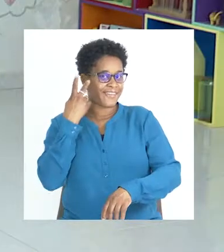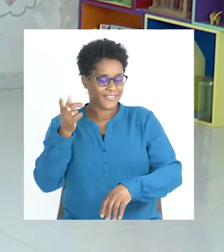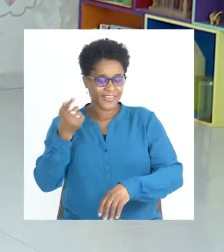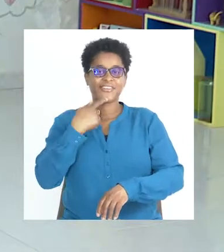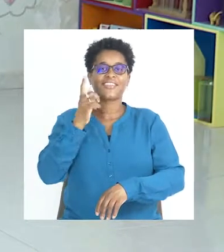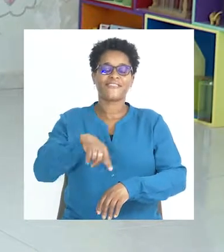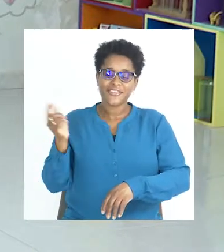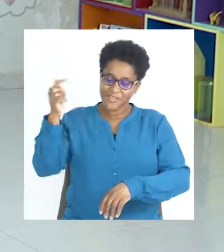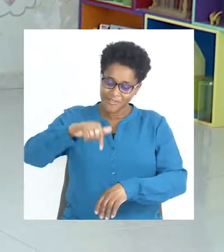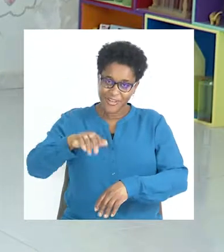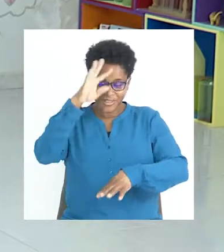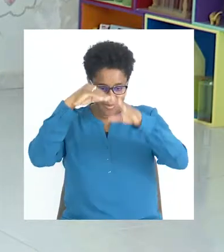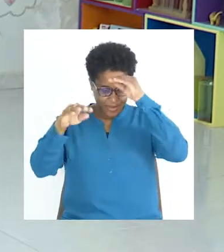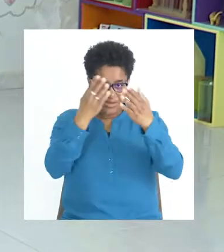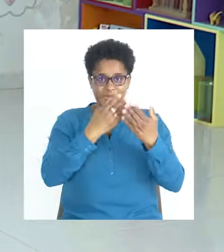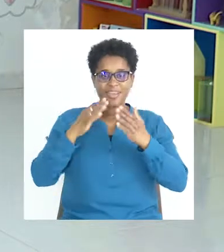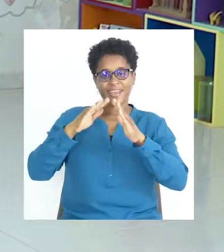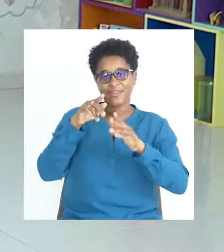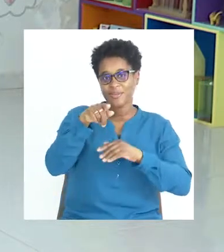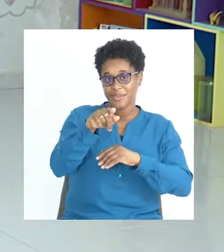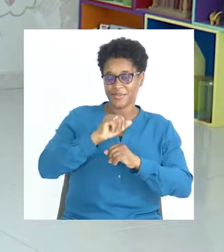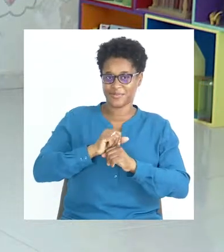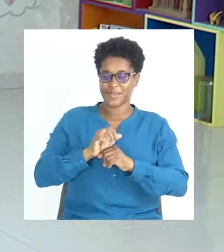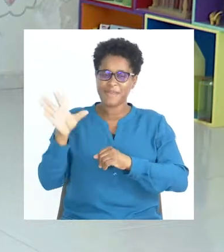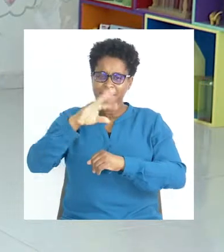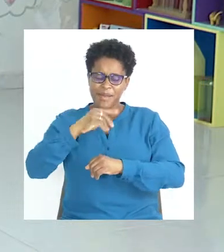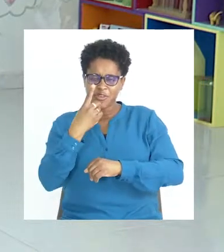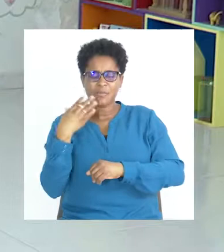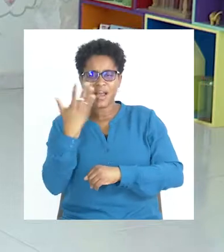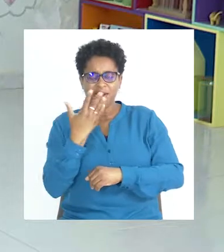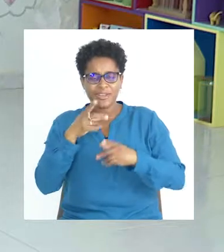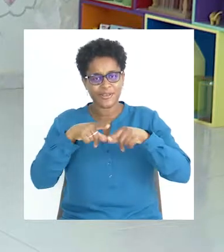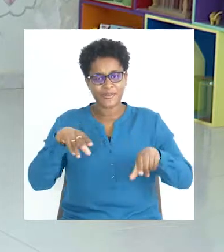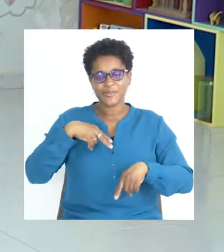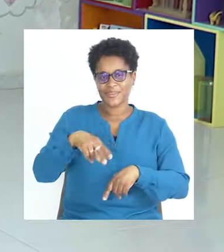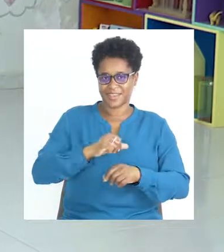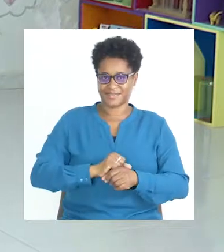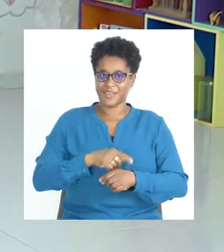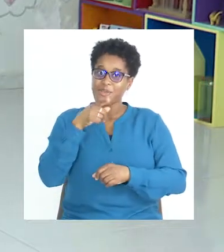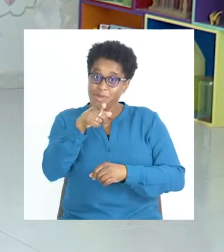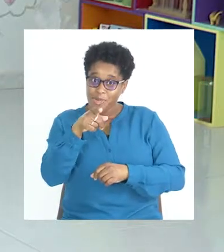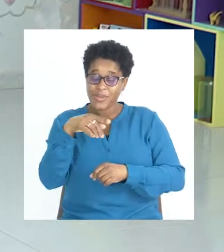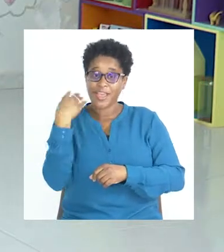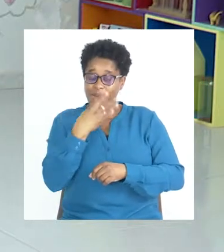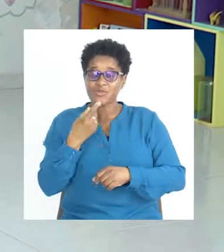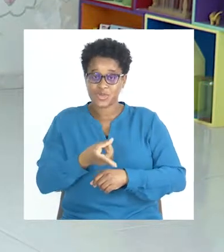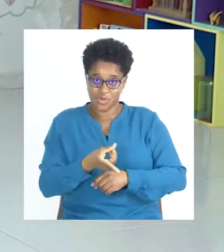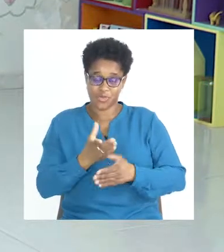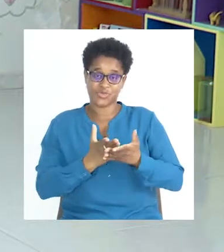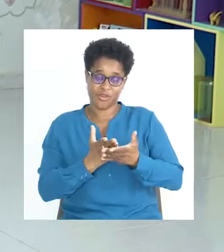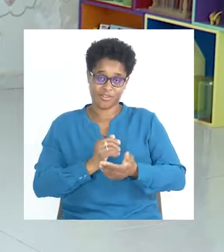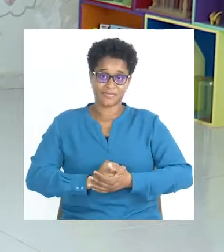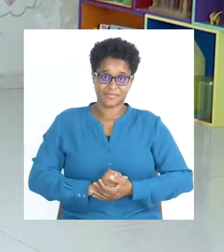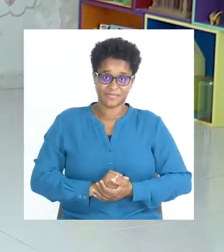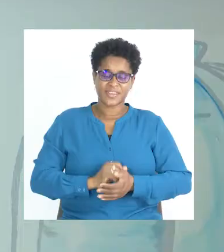Ora viva! Estamos de volta no Aprender a Estudar em Casa, contigo, para mais uma aula da língua portuguesa, tu que és aluno do